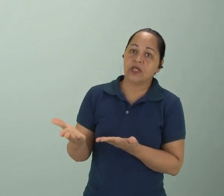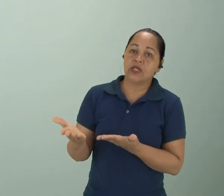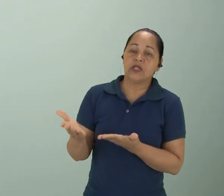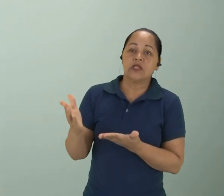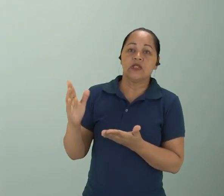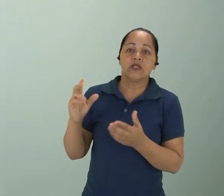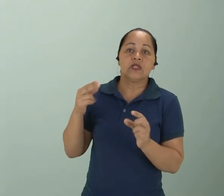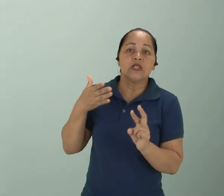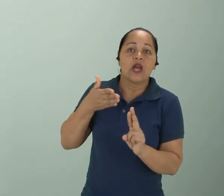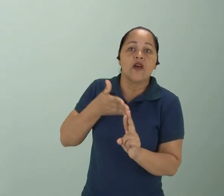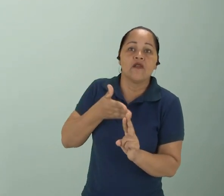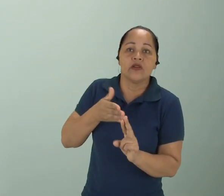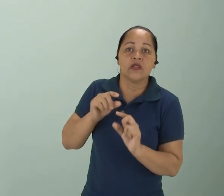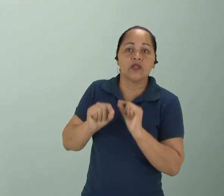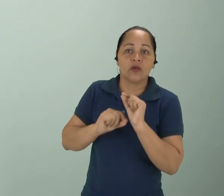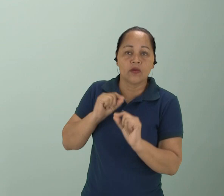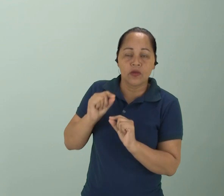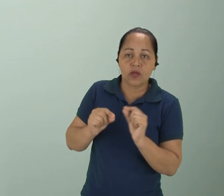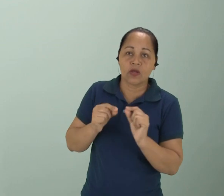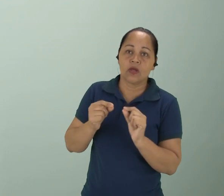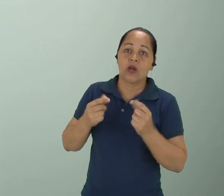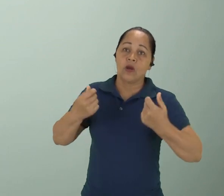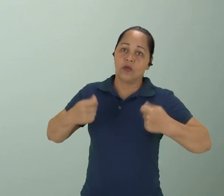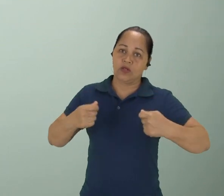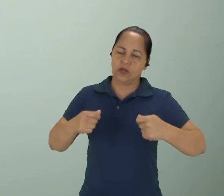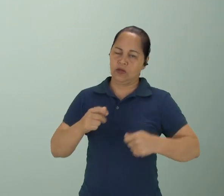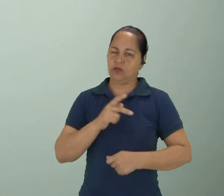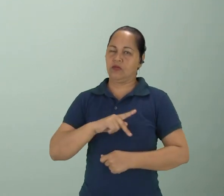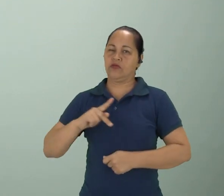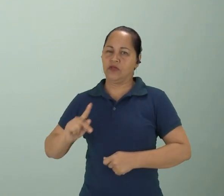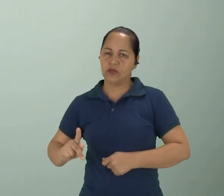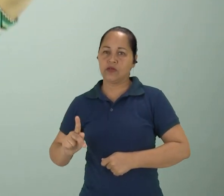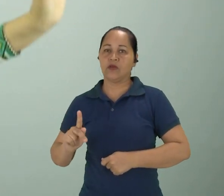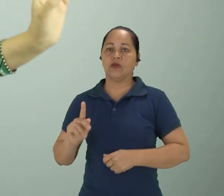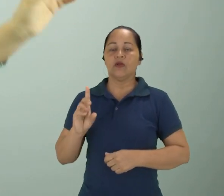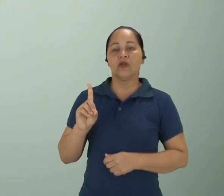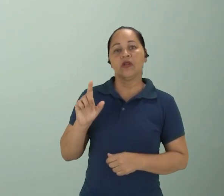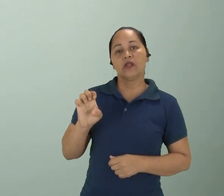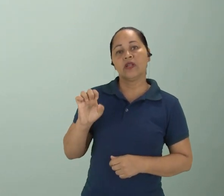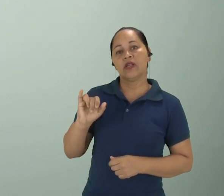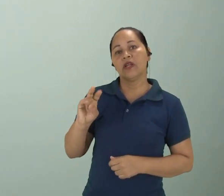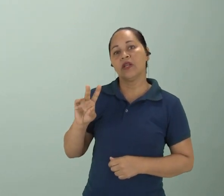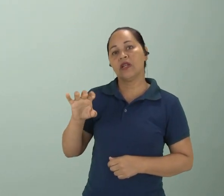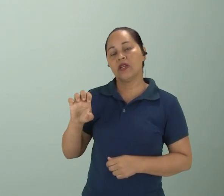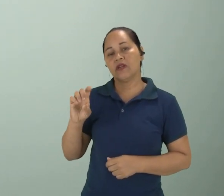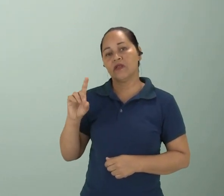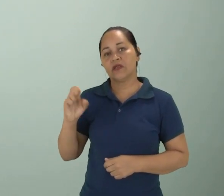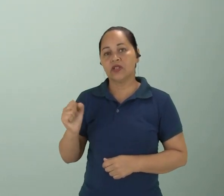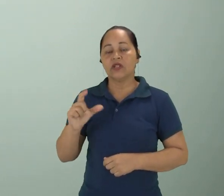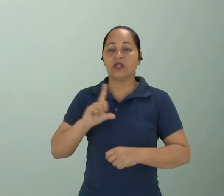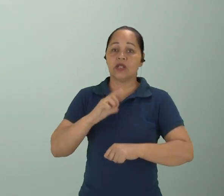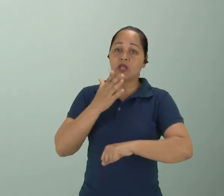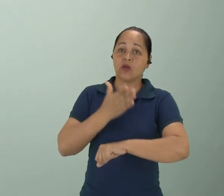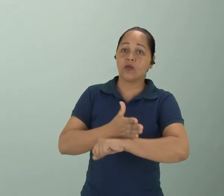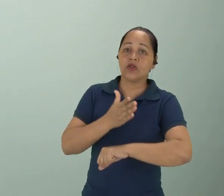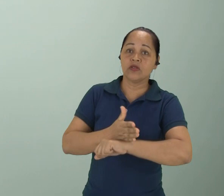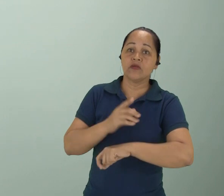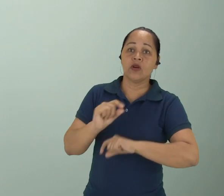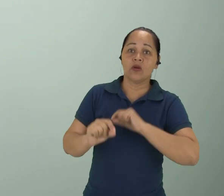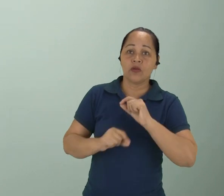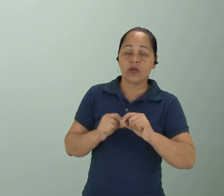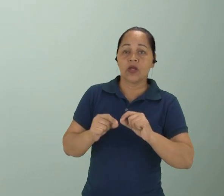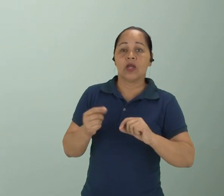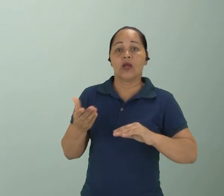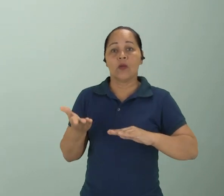tradição então você já estudaram teoria ética com professor david já reconhece qual é o pensamento medieval ou moderno a partir do